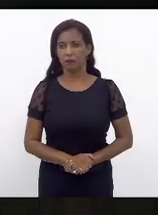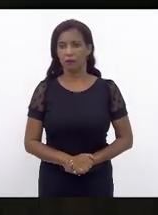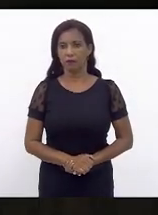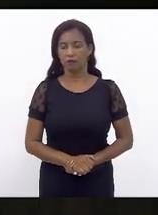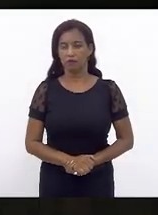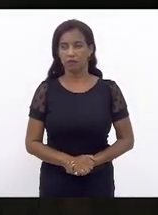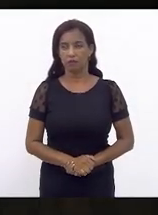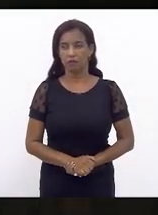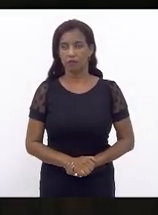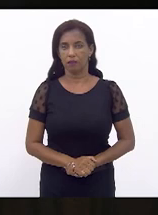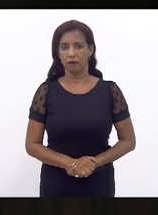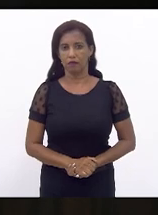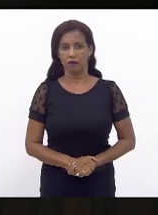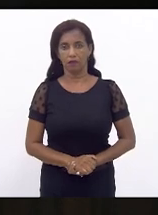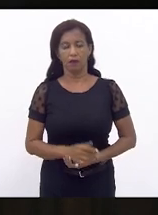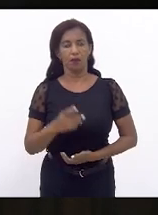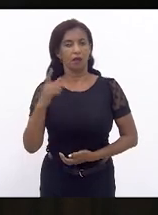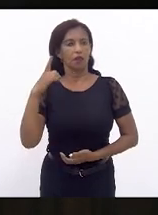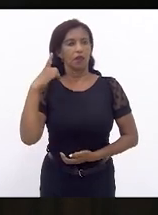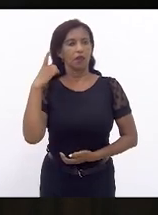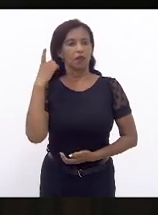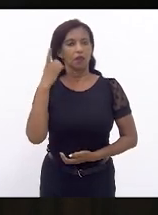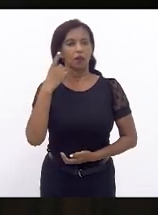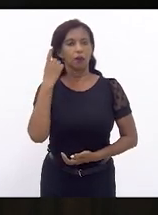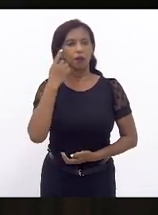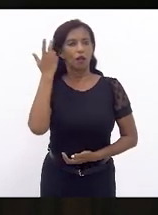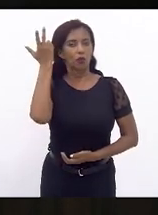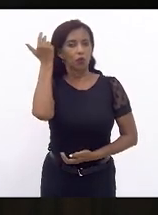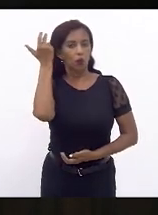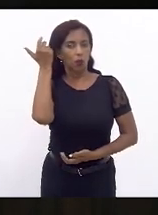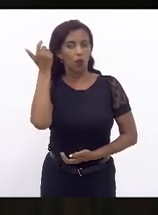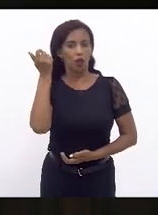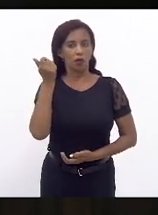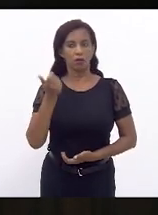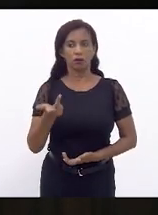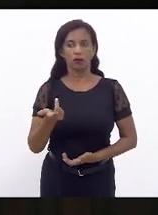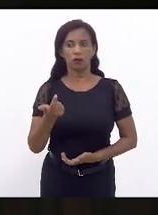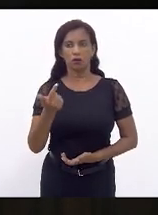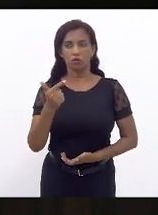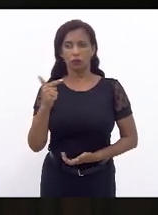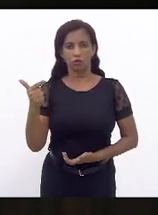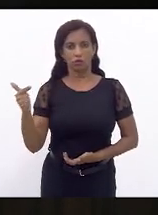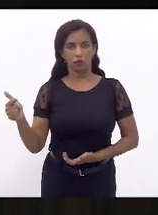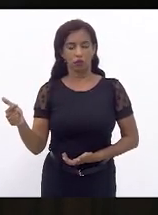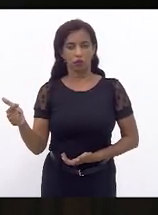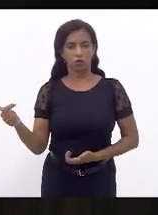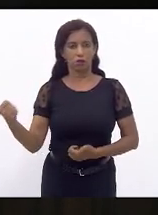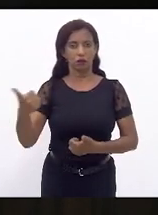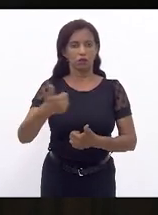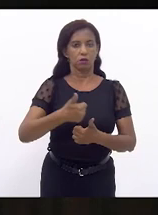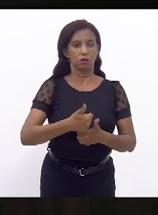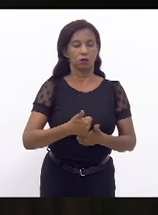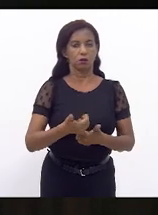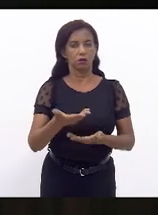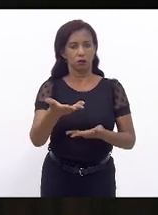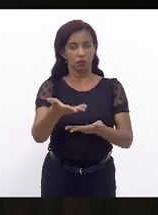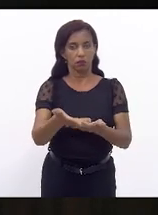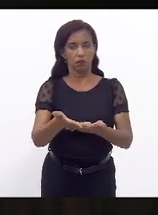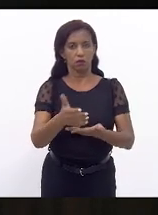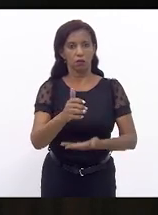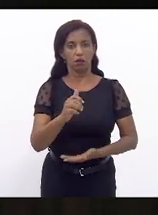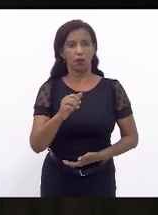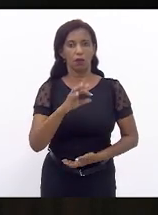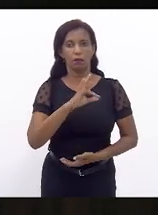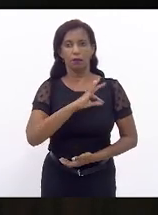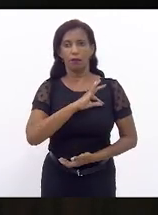Próximo orador inscrito é o nobre deputado Eliomar Coelho. Não, deputado Eliomar Coelho, não se fazendo presente. Próximo orador inscrito é a deputada